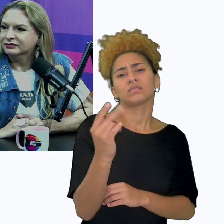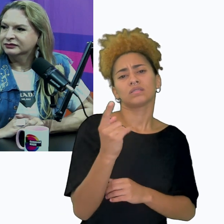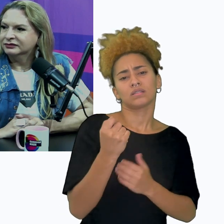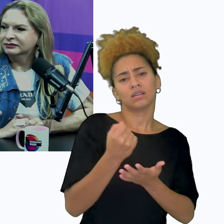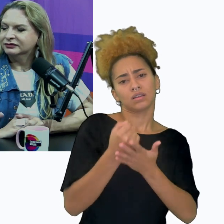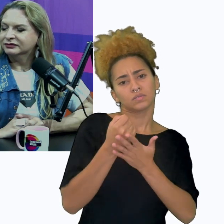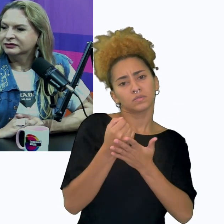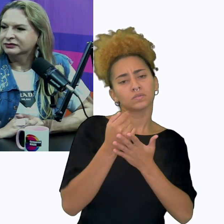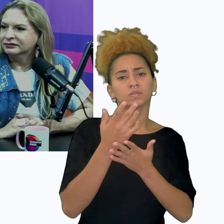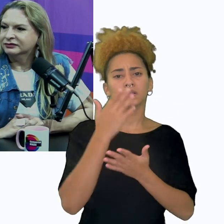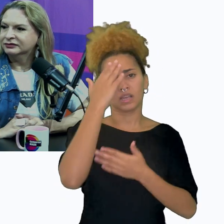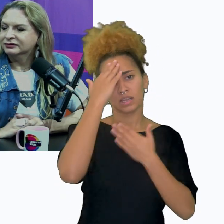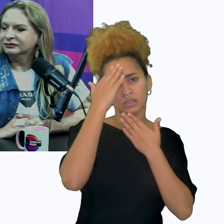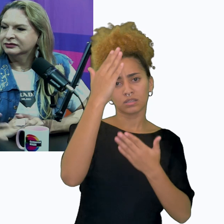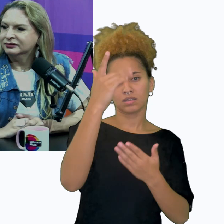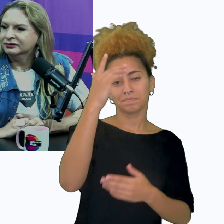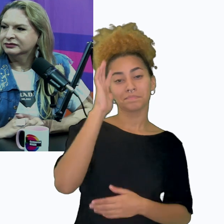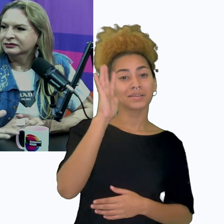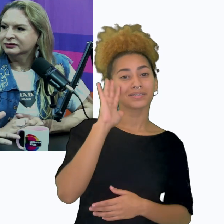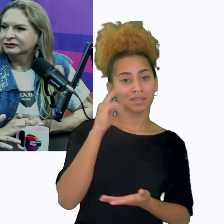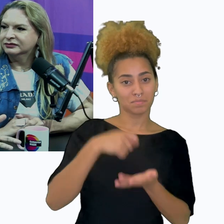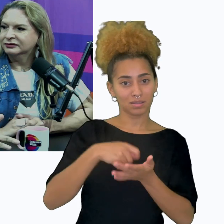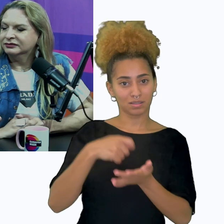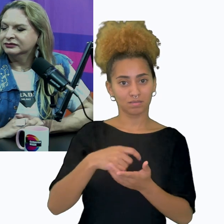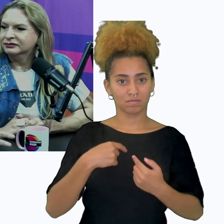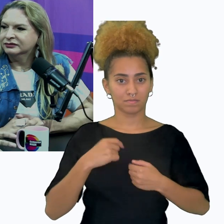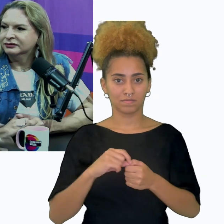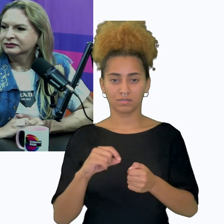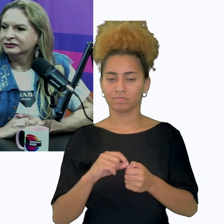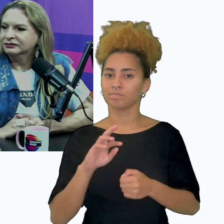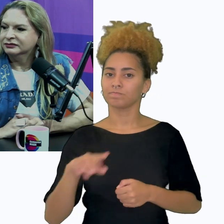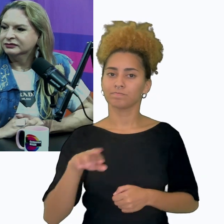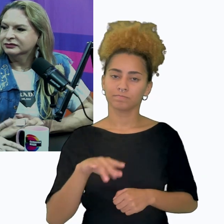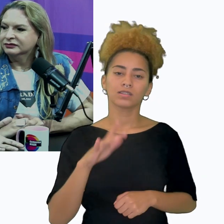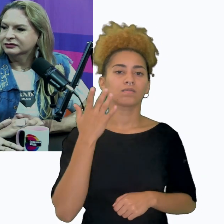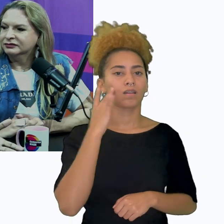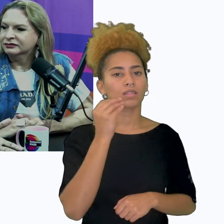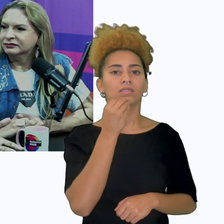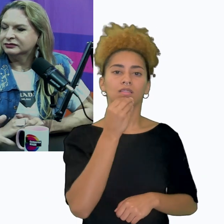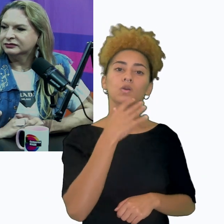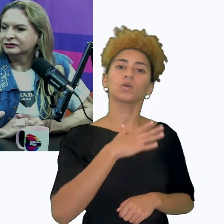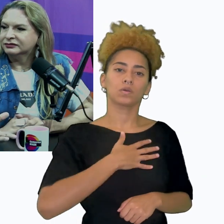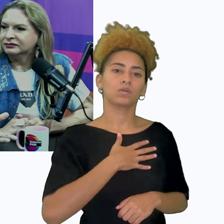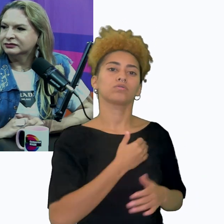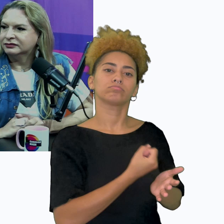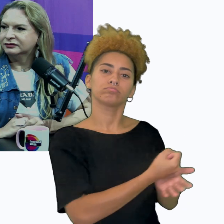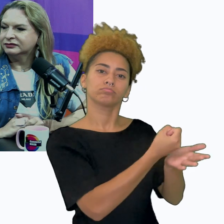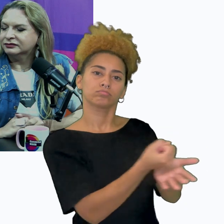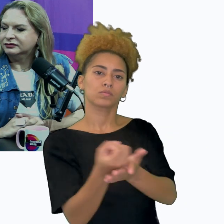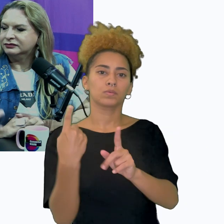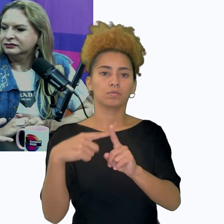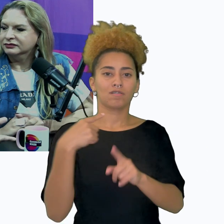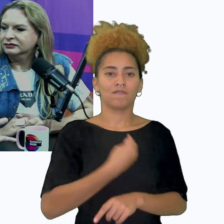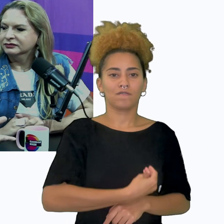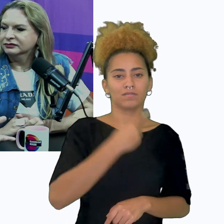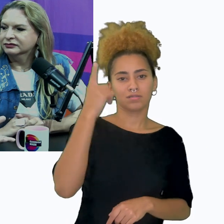10, 3 voltam para agradecer. Os outros achavam que era uma obrigação minha fazer. É coisa que eu não deveria ter ajudado tanta gente sem, porque eu gosto de ajudar,